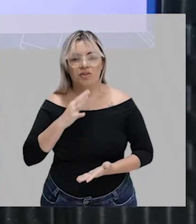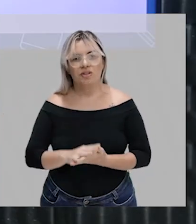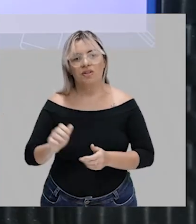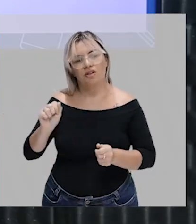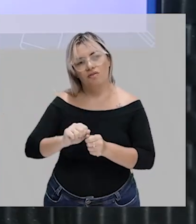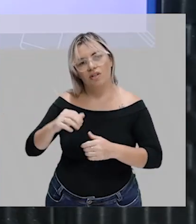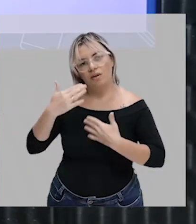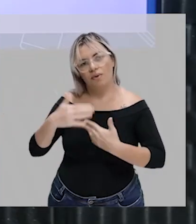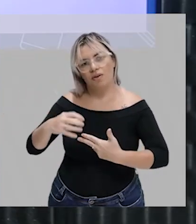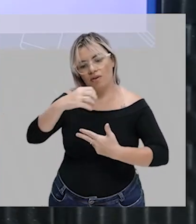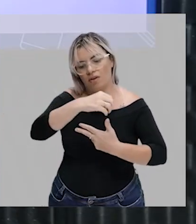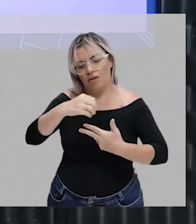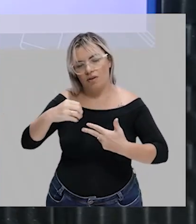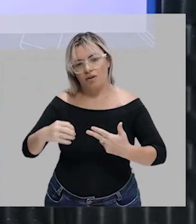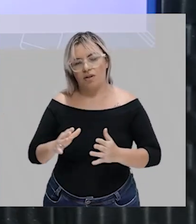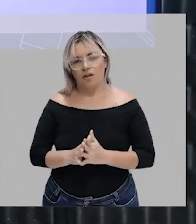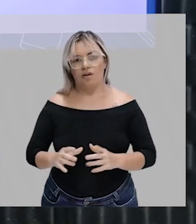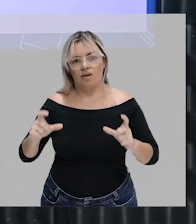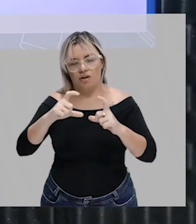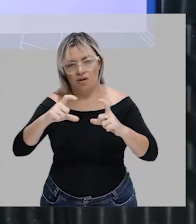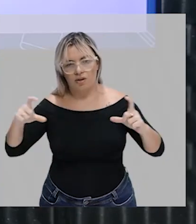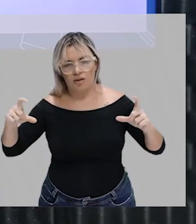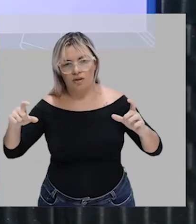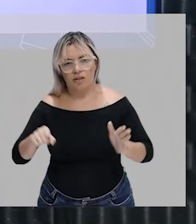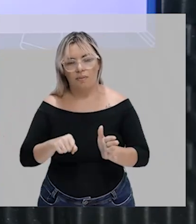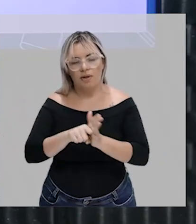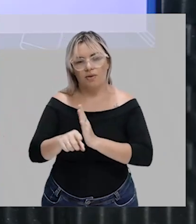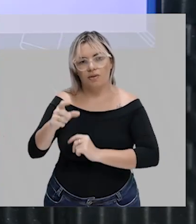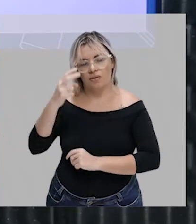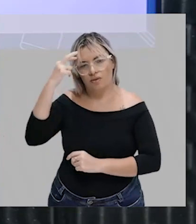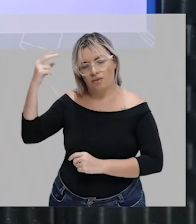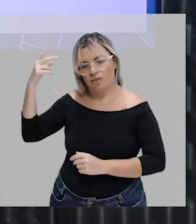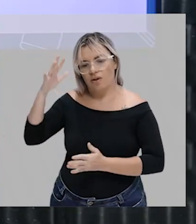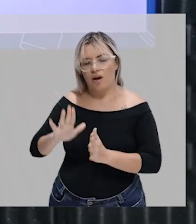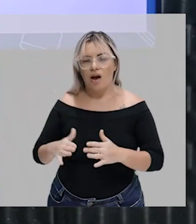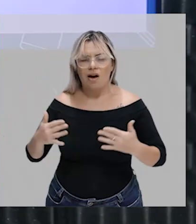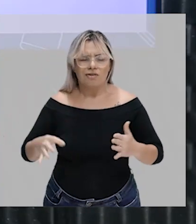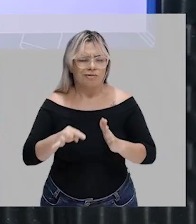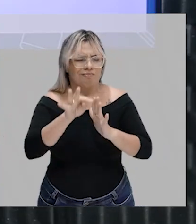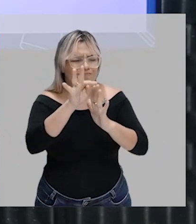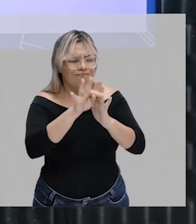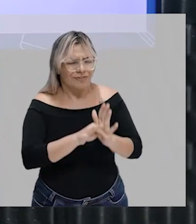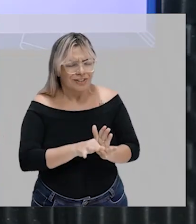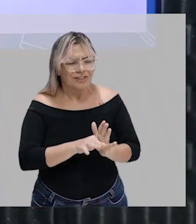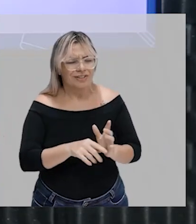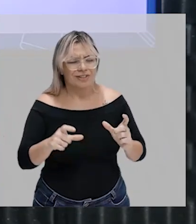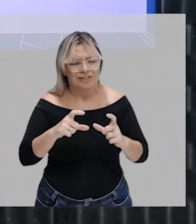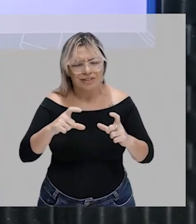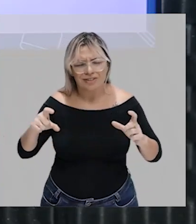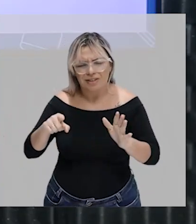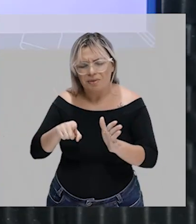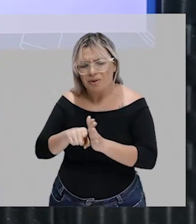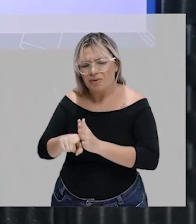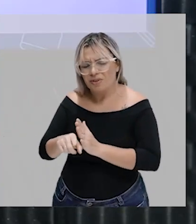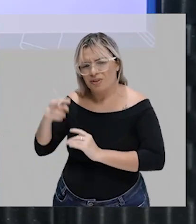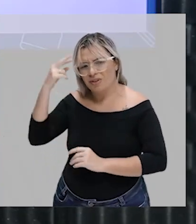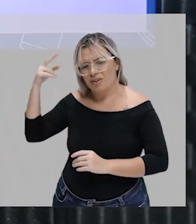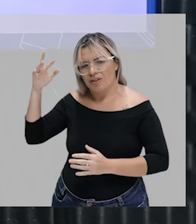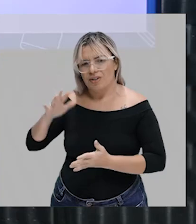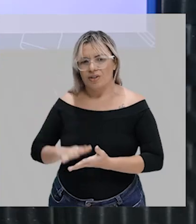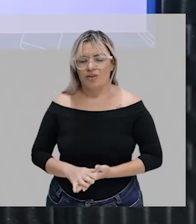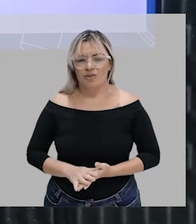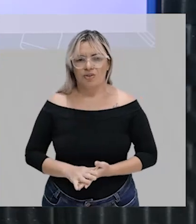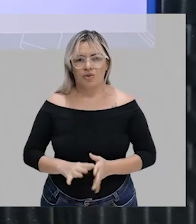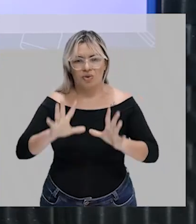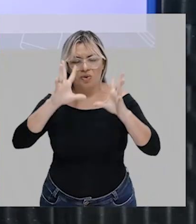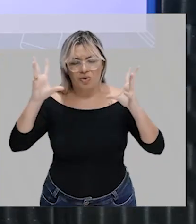de história. Nossa, é tanto texto na questão de história que eu não sei o que foi quando eu termino de